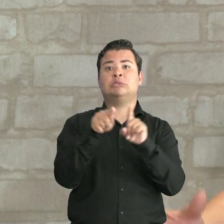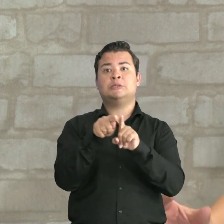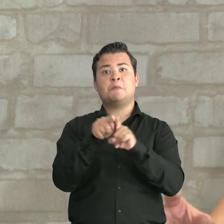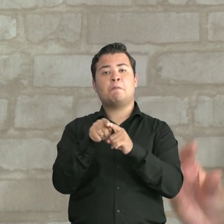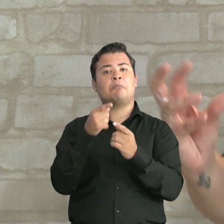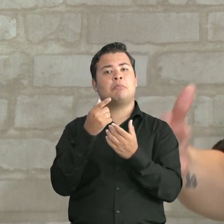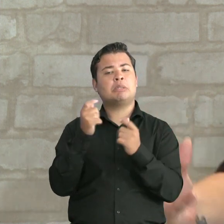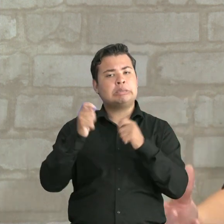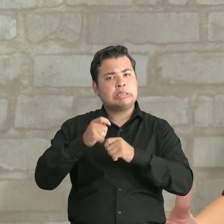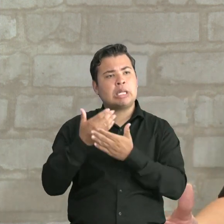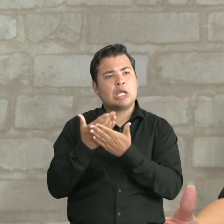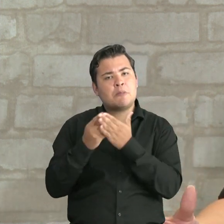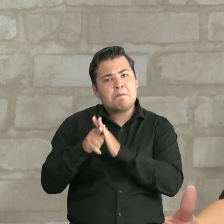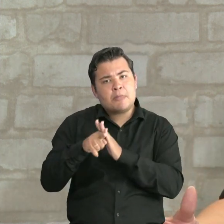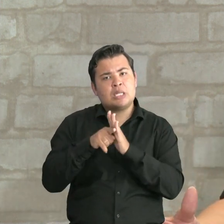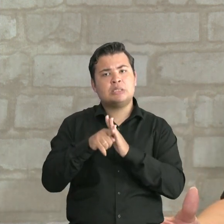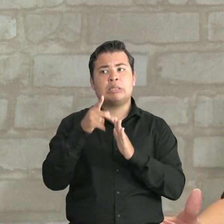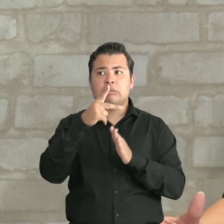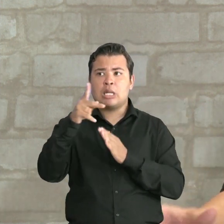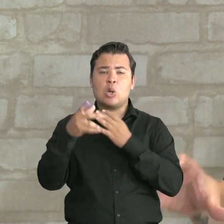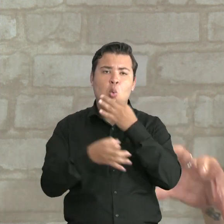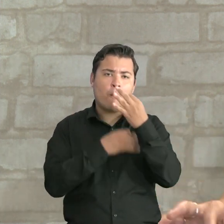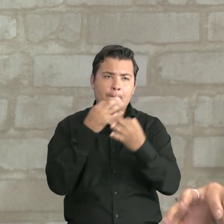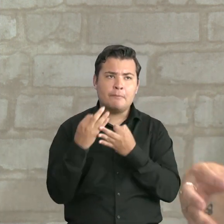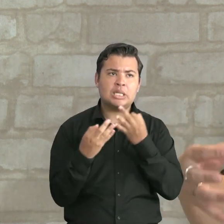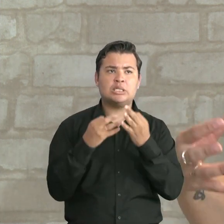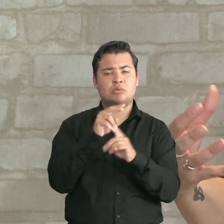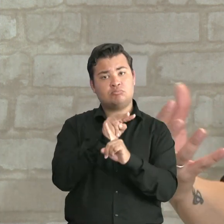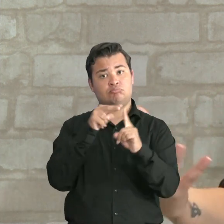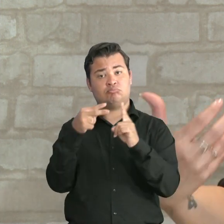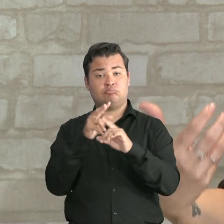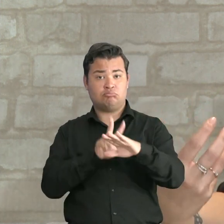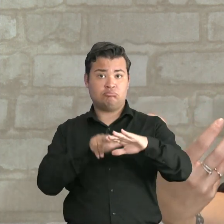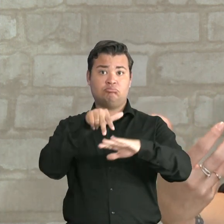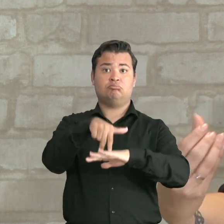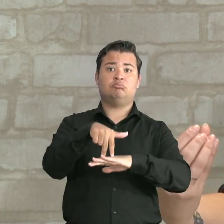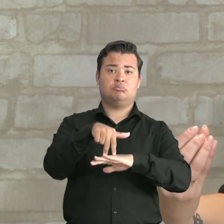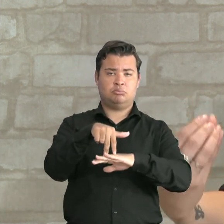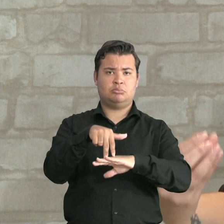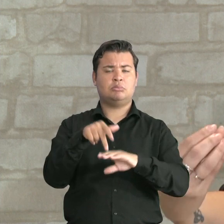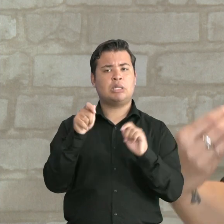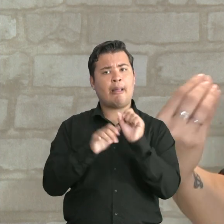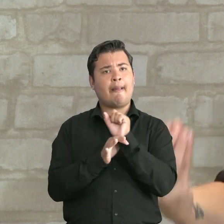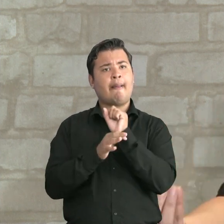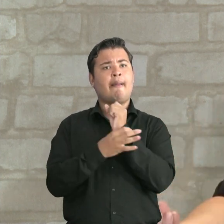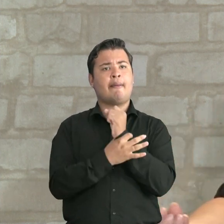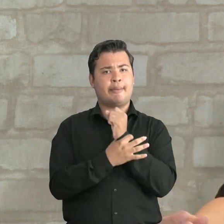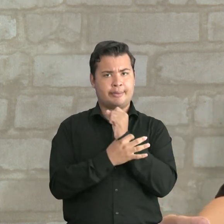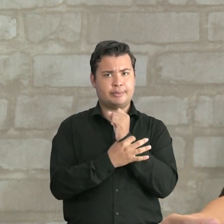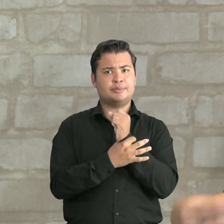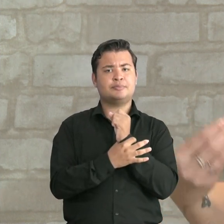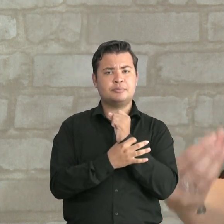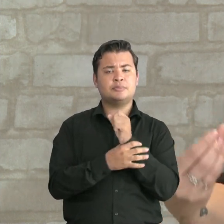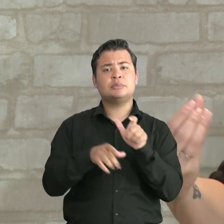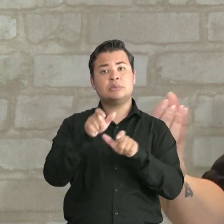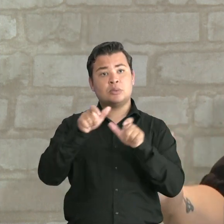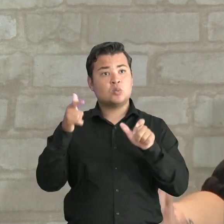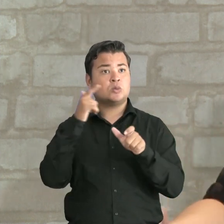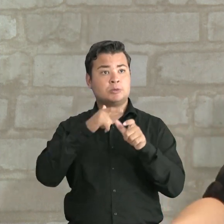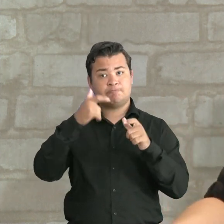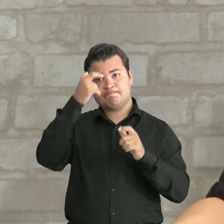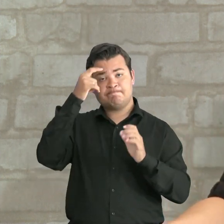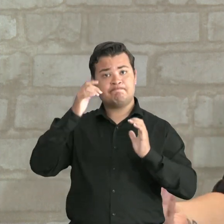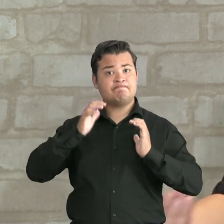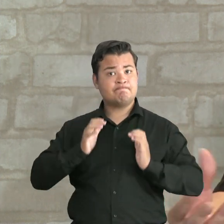partir de um lugar de fala também garante que essas pessoas exerçam sua cidadania, garante, né,